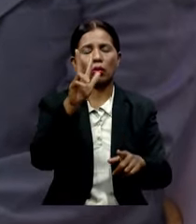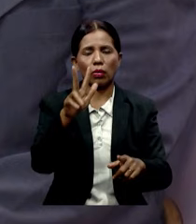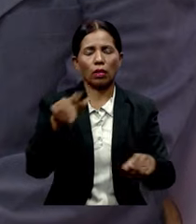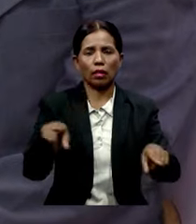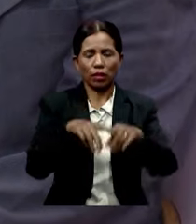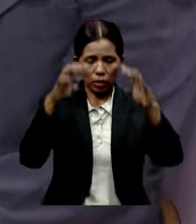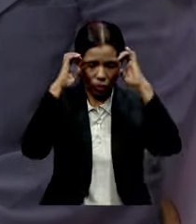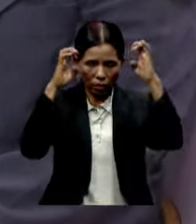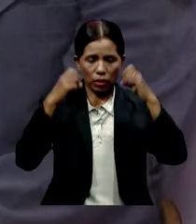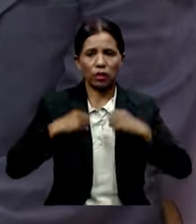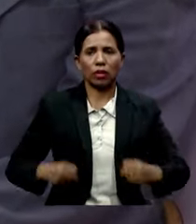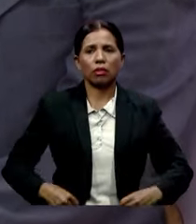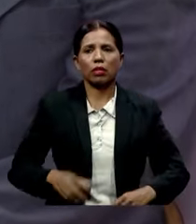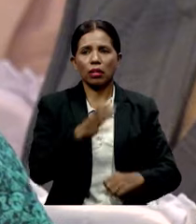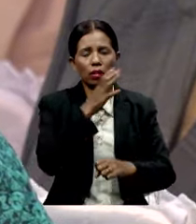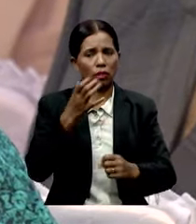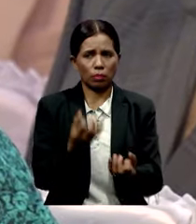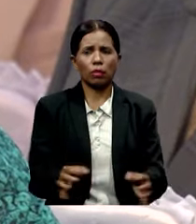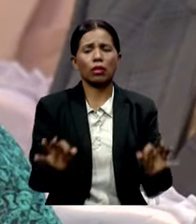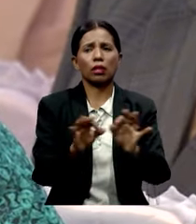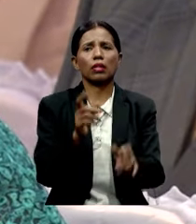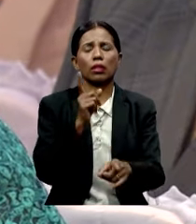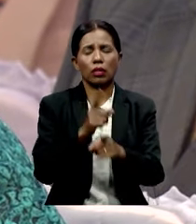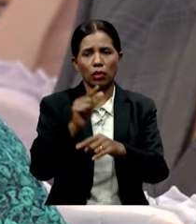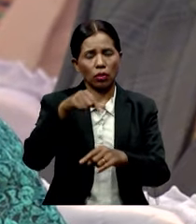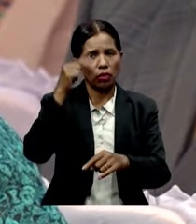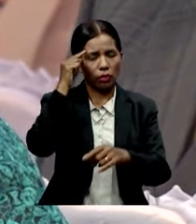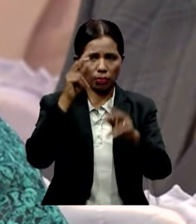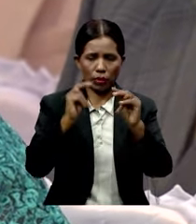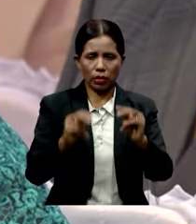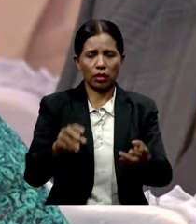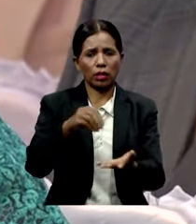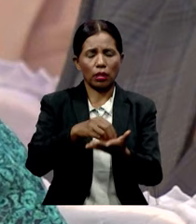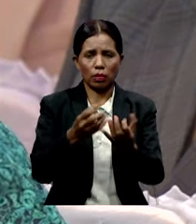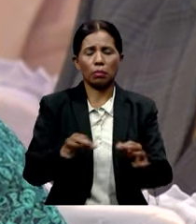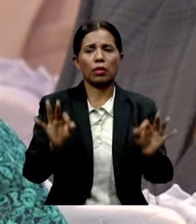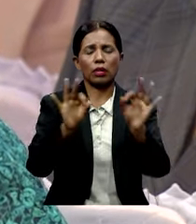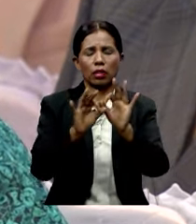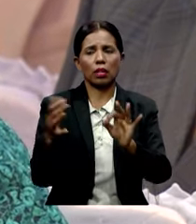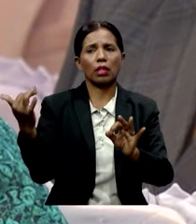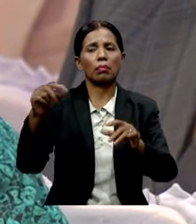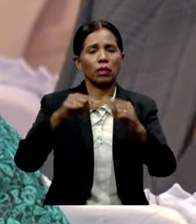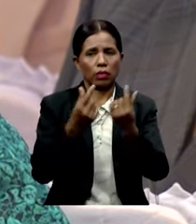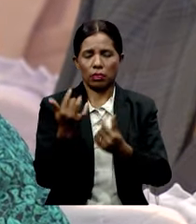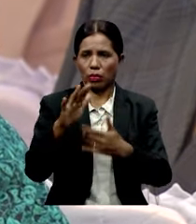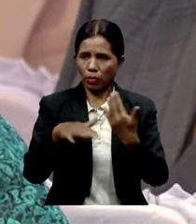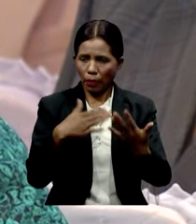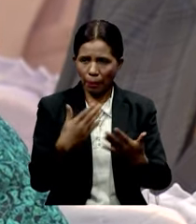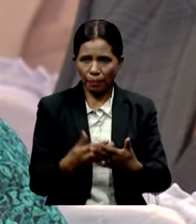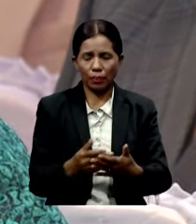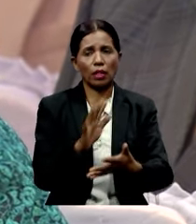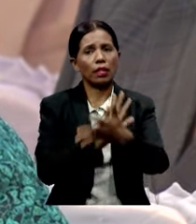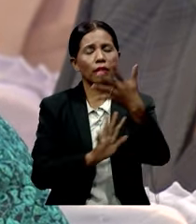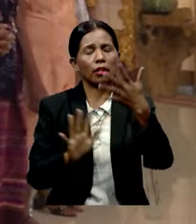educação, saúde e no agricultura importante liu, também o governo precisa tal prioridade para o setor sirané. Lune e a